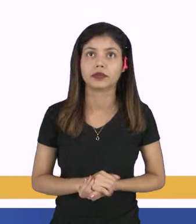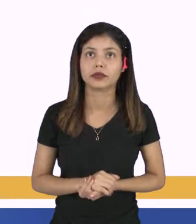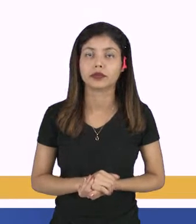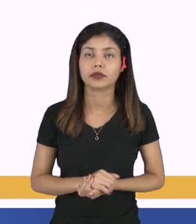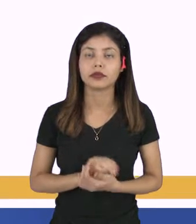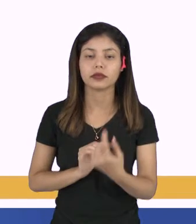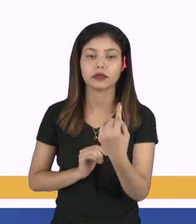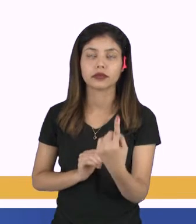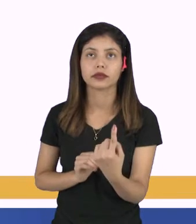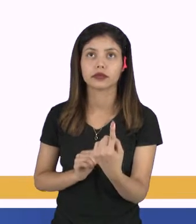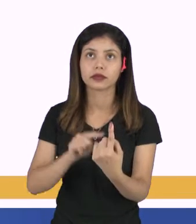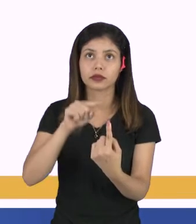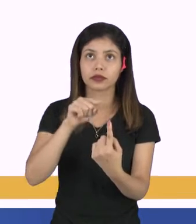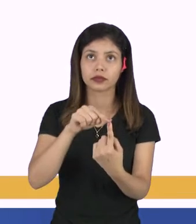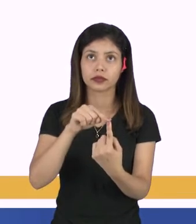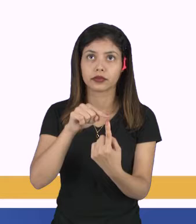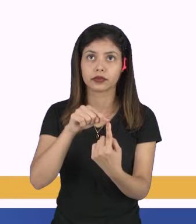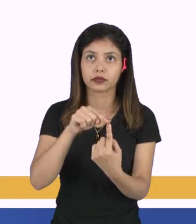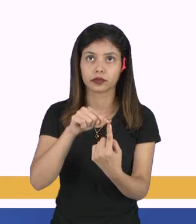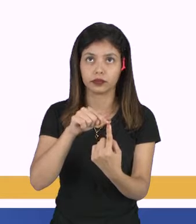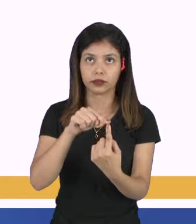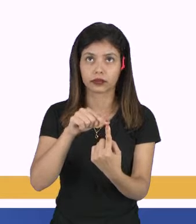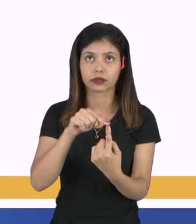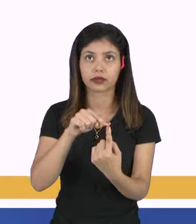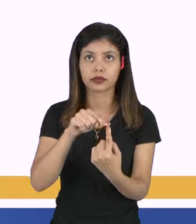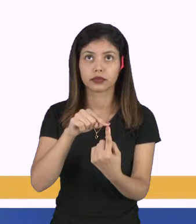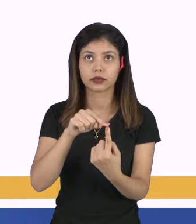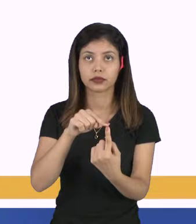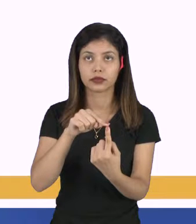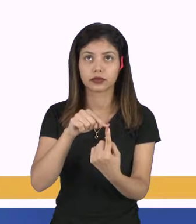Novamente aqui na nossa imagem. Eu tenho esse segmento, eu tenho este,